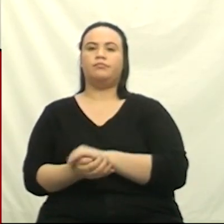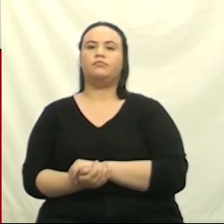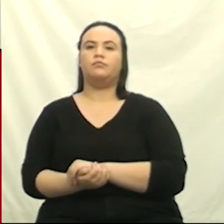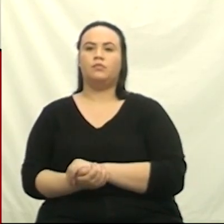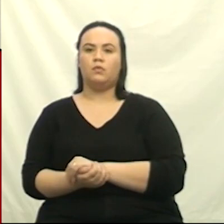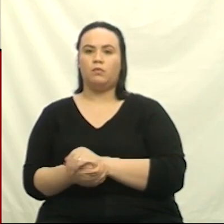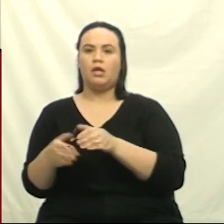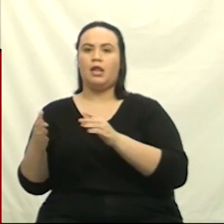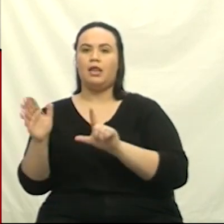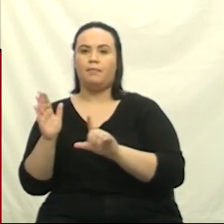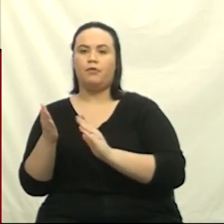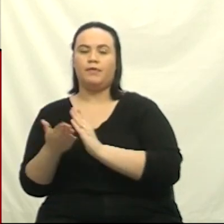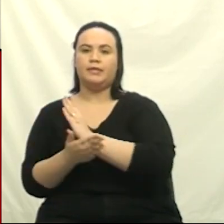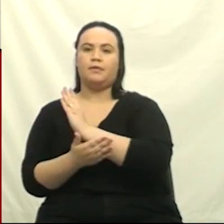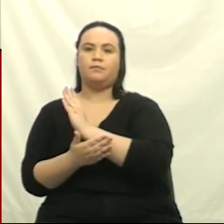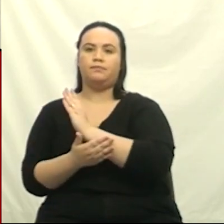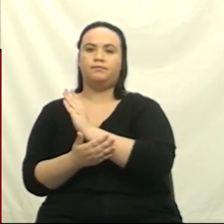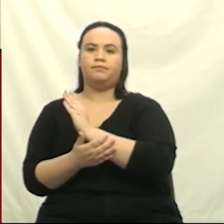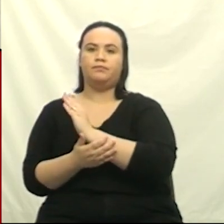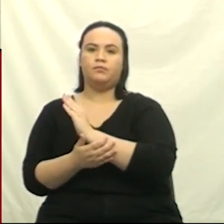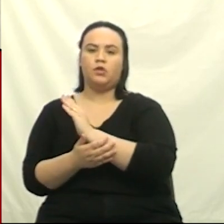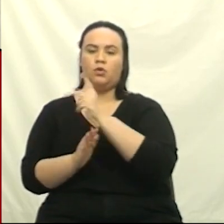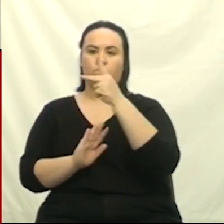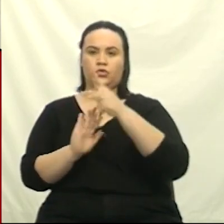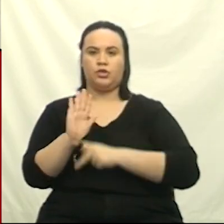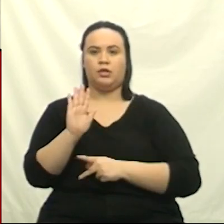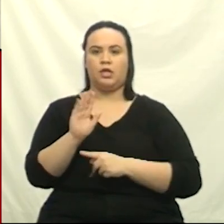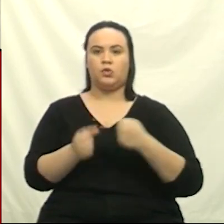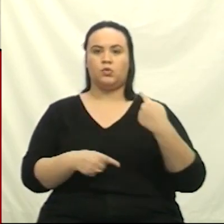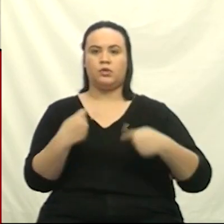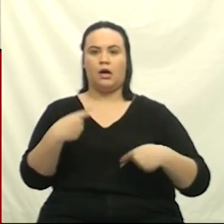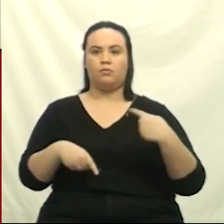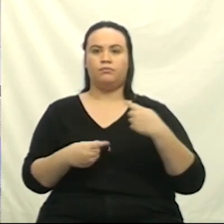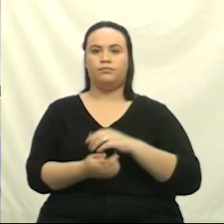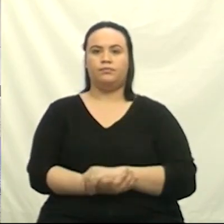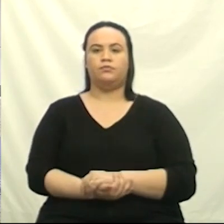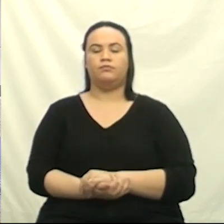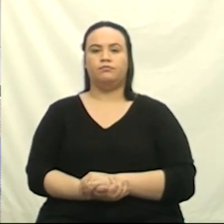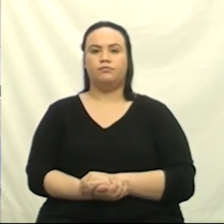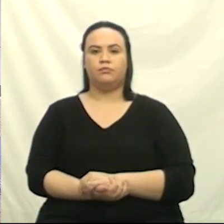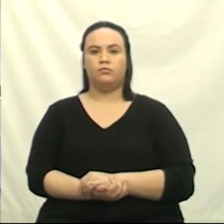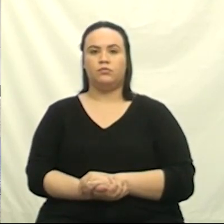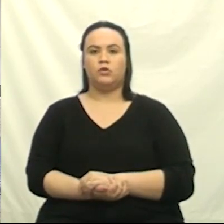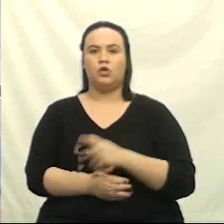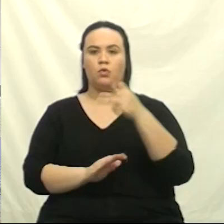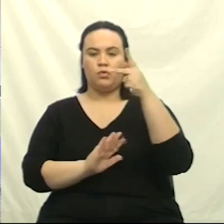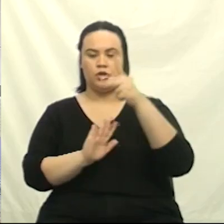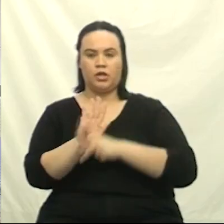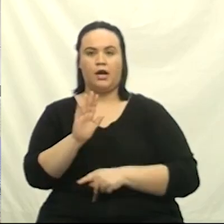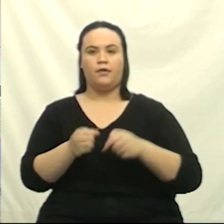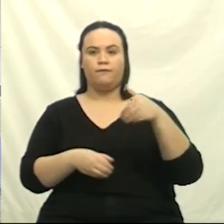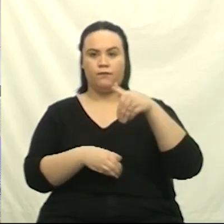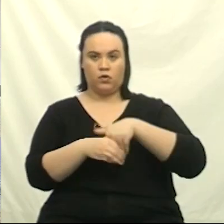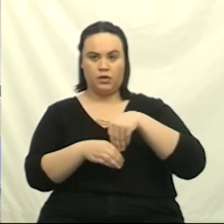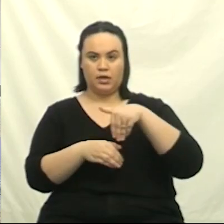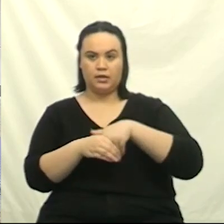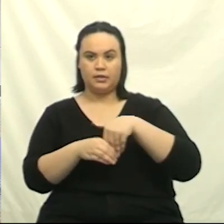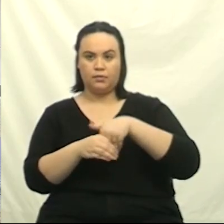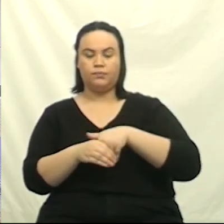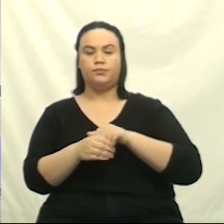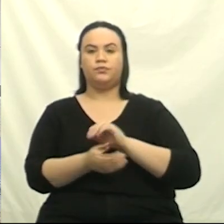saúde opinou pela aprovação o projeto está em discussão não havendo quem queira discutir o projeto está em